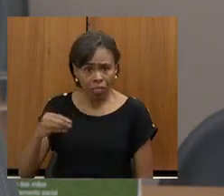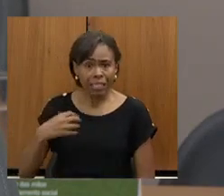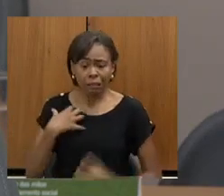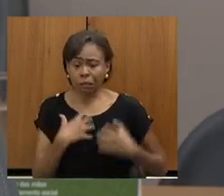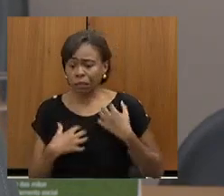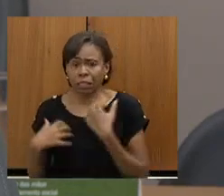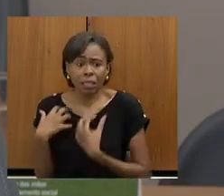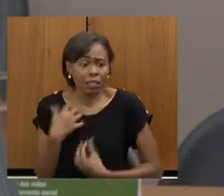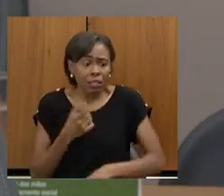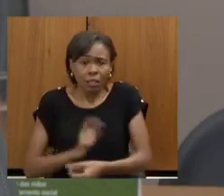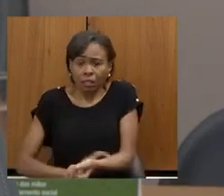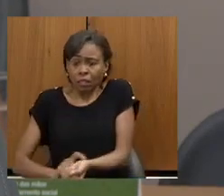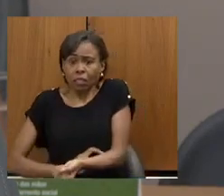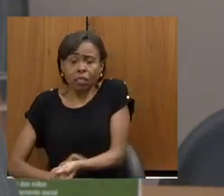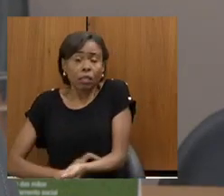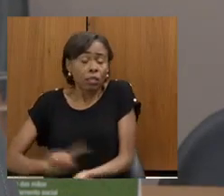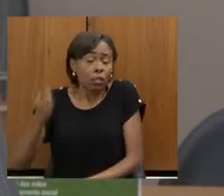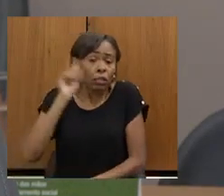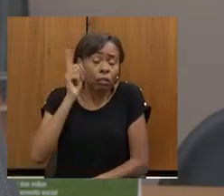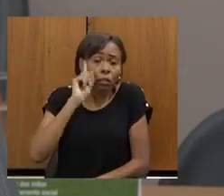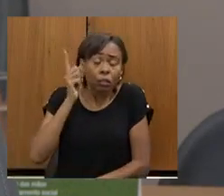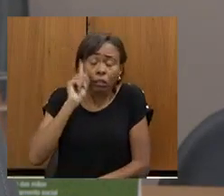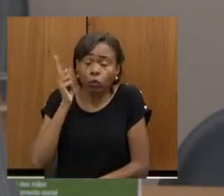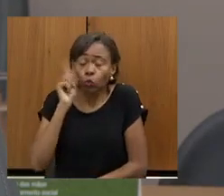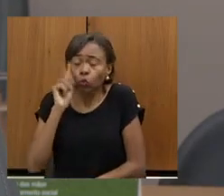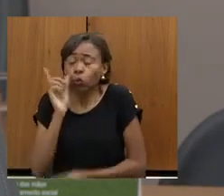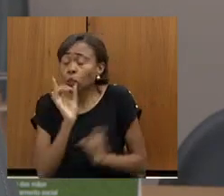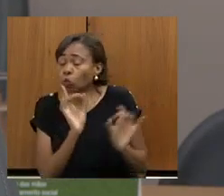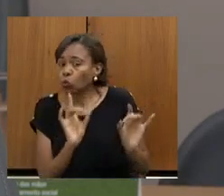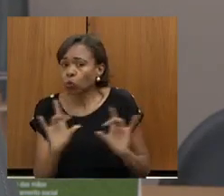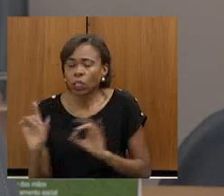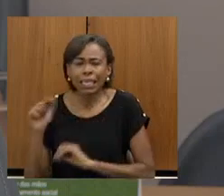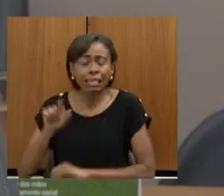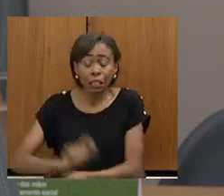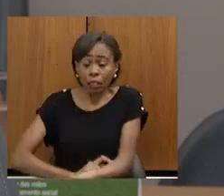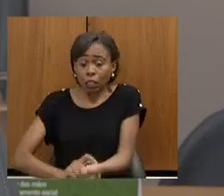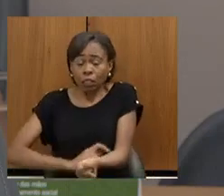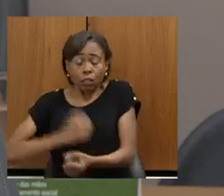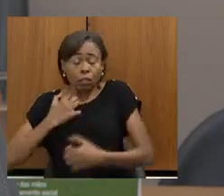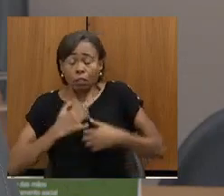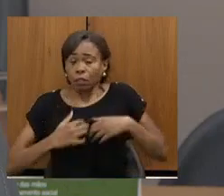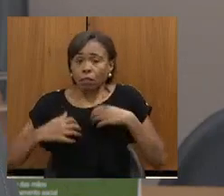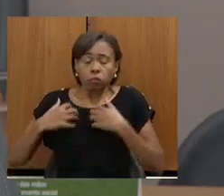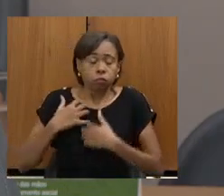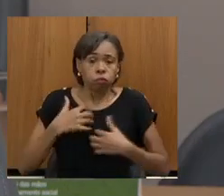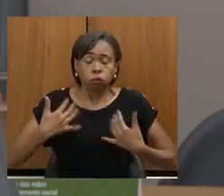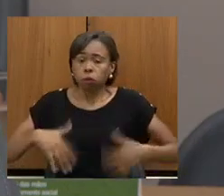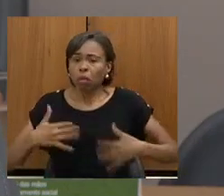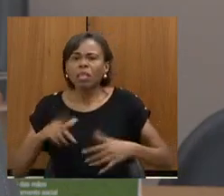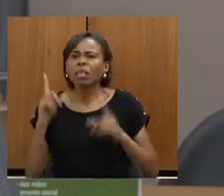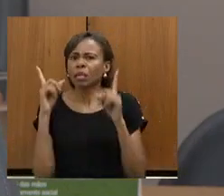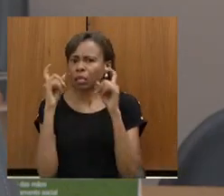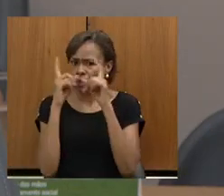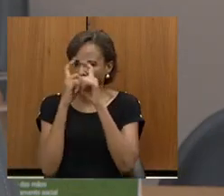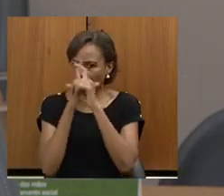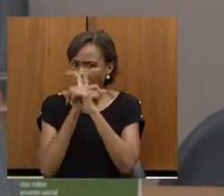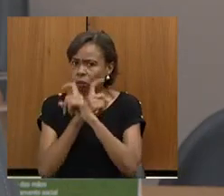semana eram várias vezes ao dia, agora são diárias. mas todo dia ele tem uma crise brava e é muito difícil.